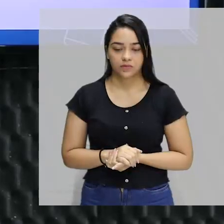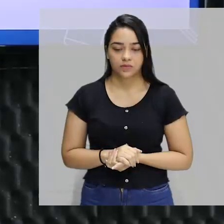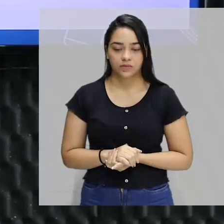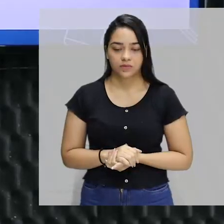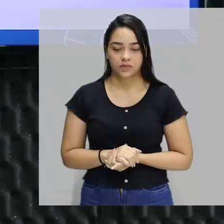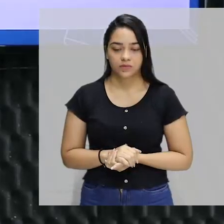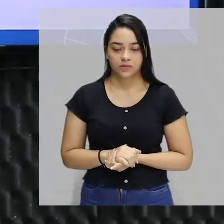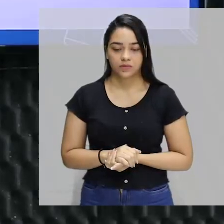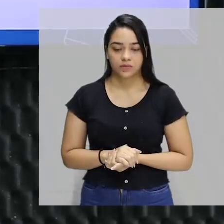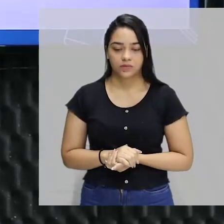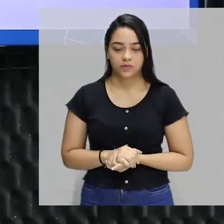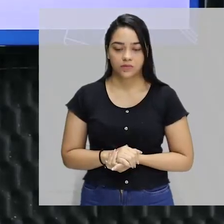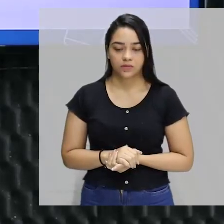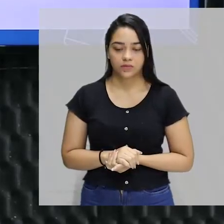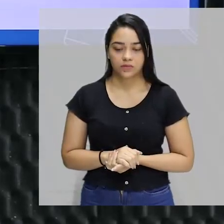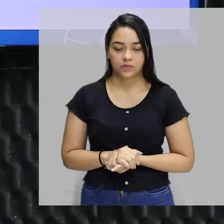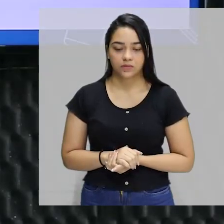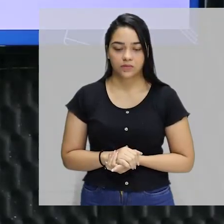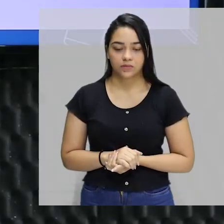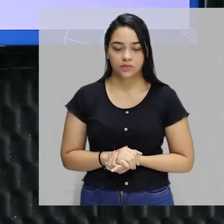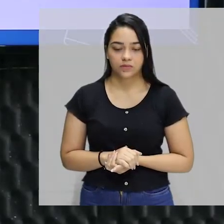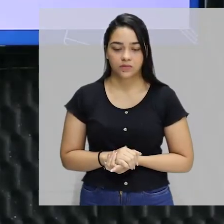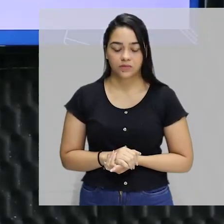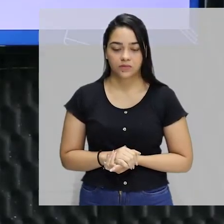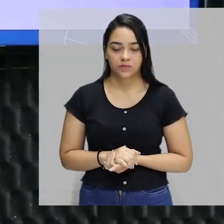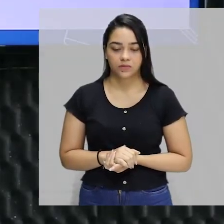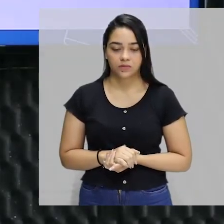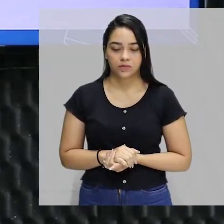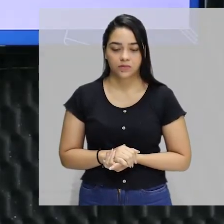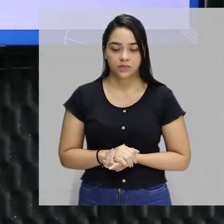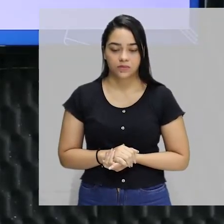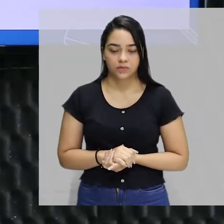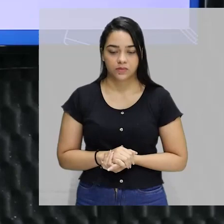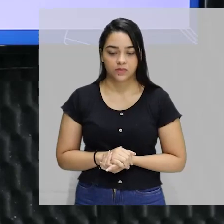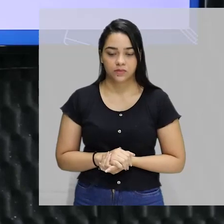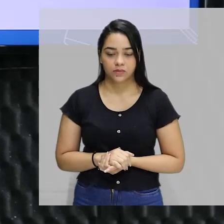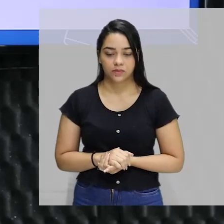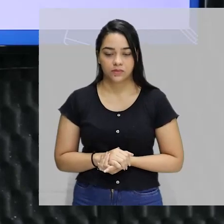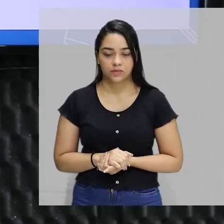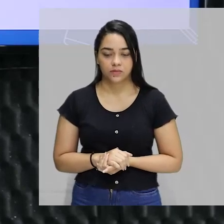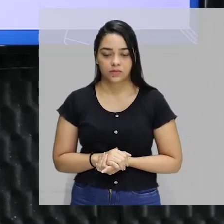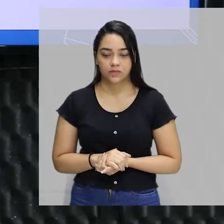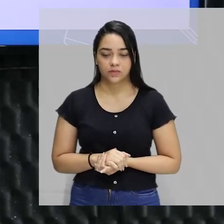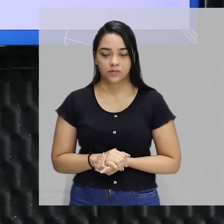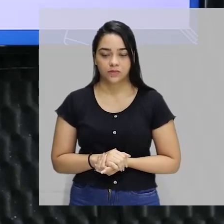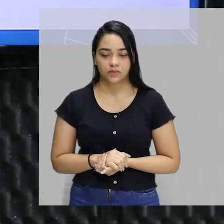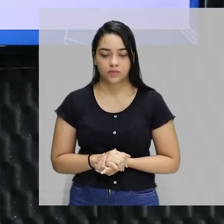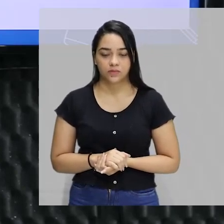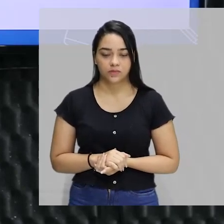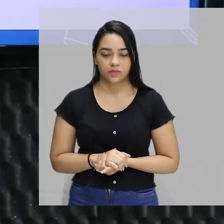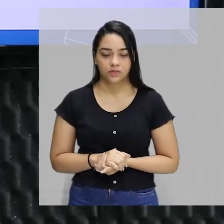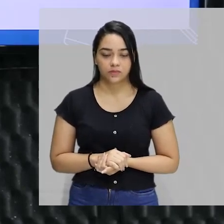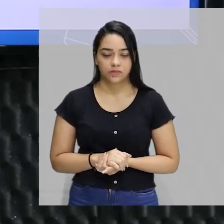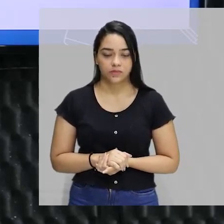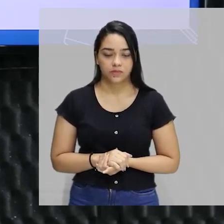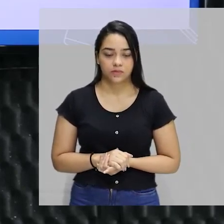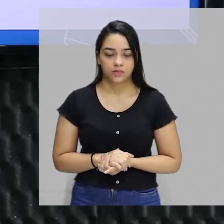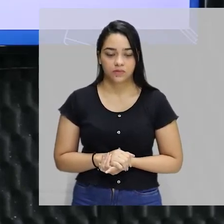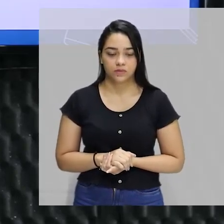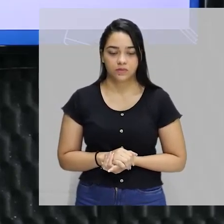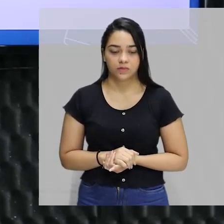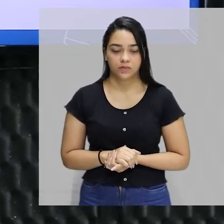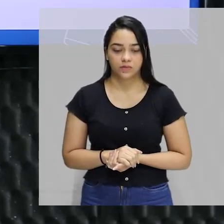nos estudos do texto. Entretanto, é importante ressaltar que pesquisas continuam sendo feitas, propondo a inserção de